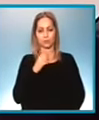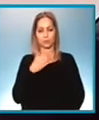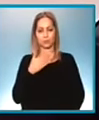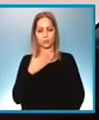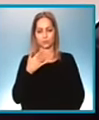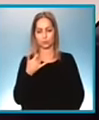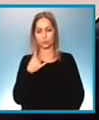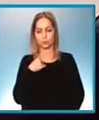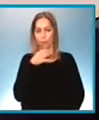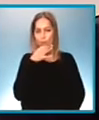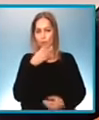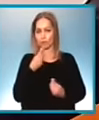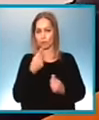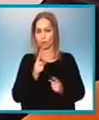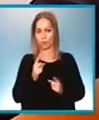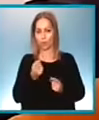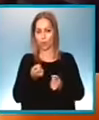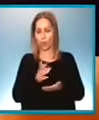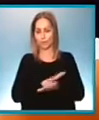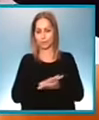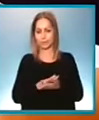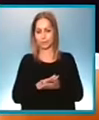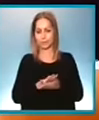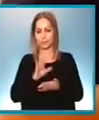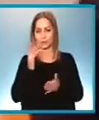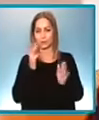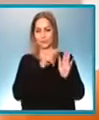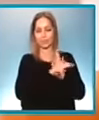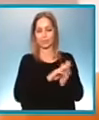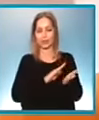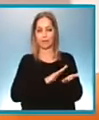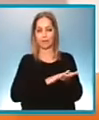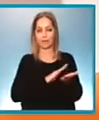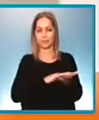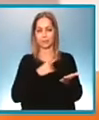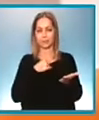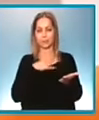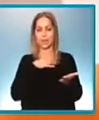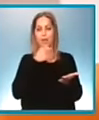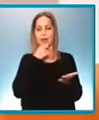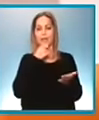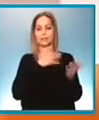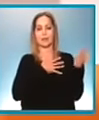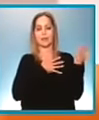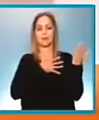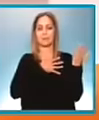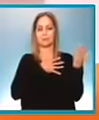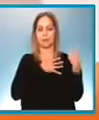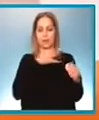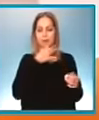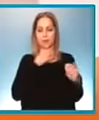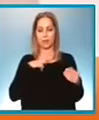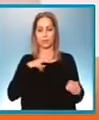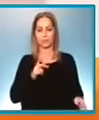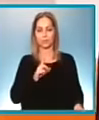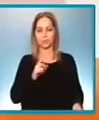não falei muito, quase nada. E quando fui de casa disse, eu quero canto fado. Fala português, não. Está